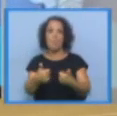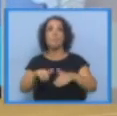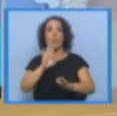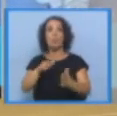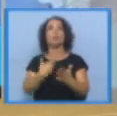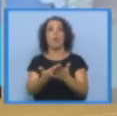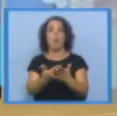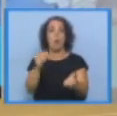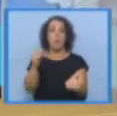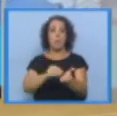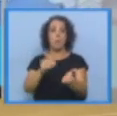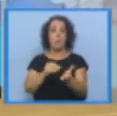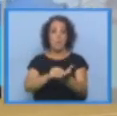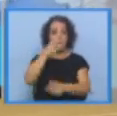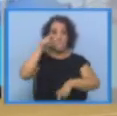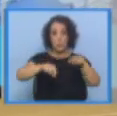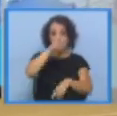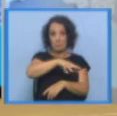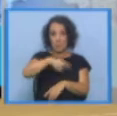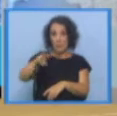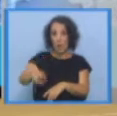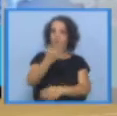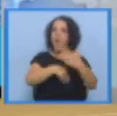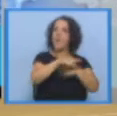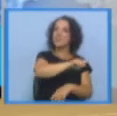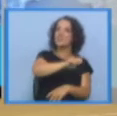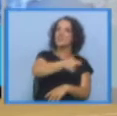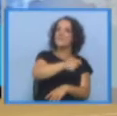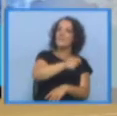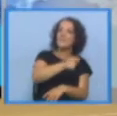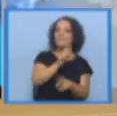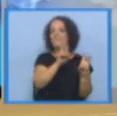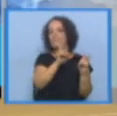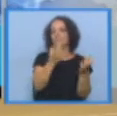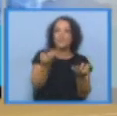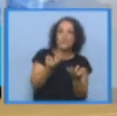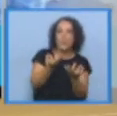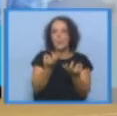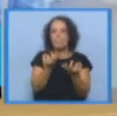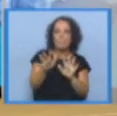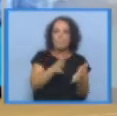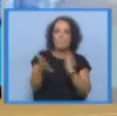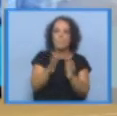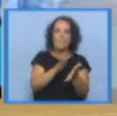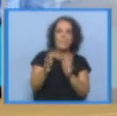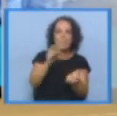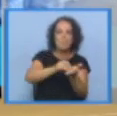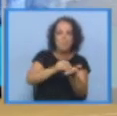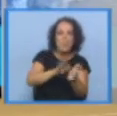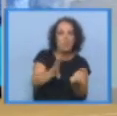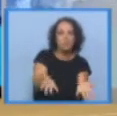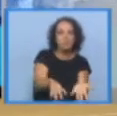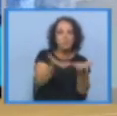na pobreza aqueles milhões de pessoas que o chavismo tinha, no fundo, aparentemente retirado de uma pobreza